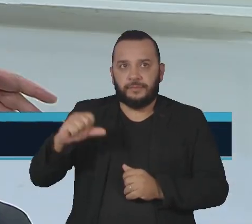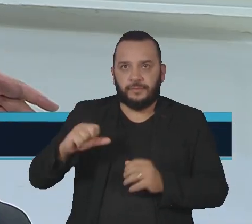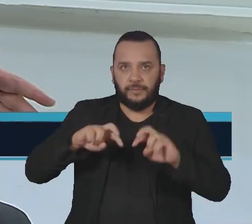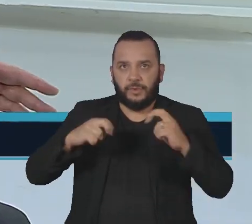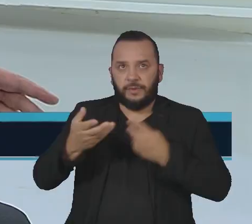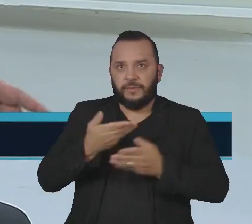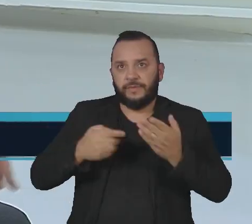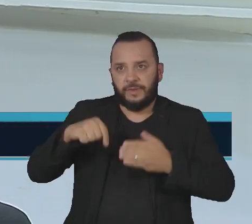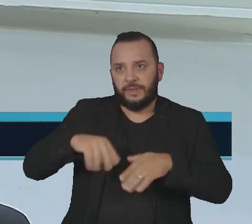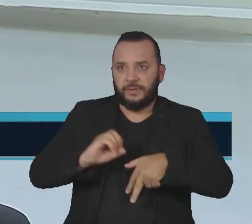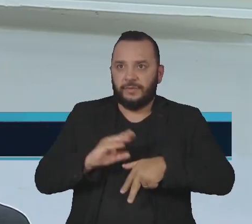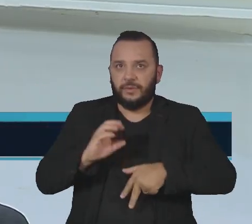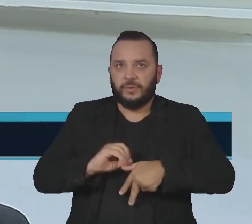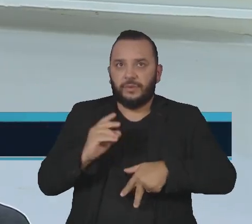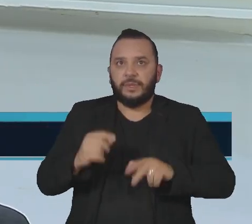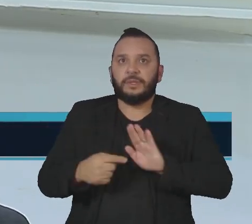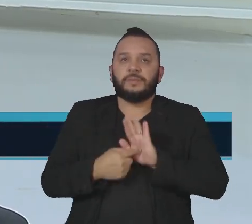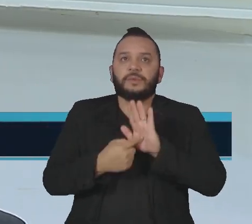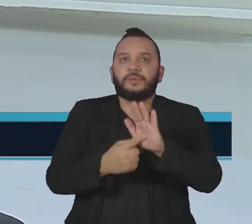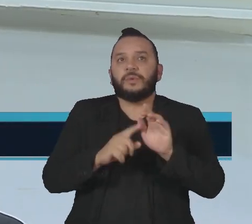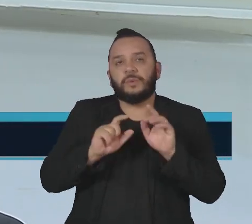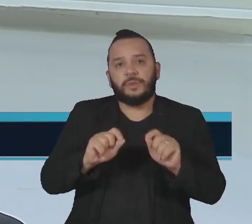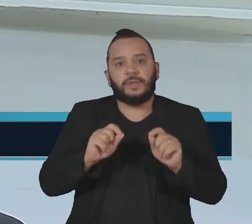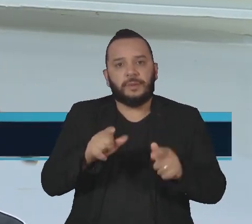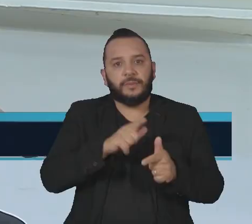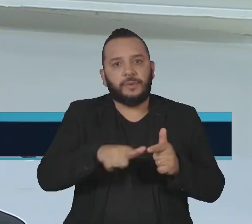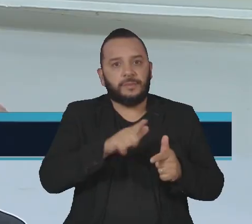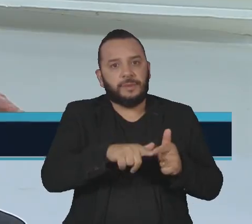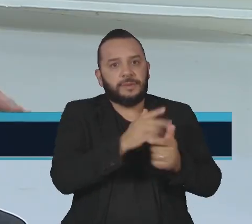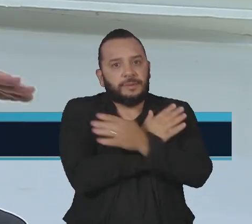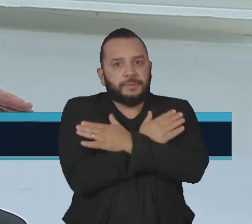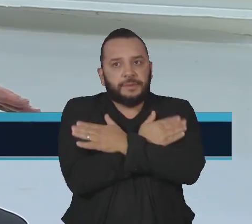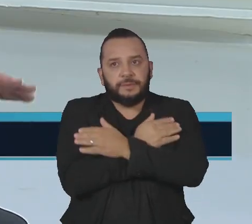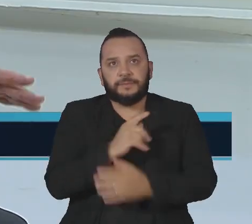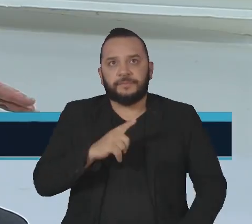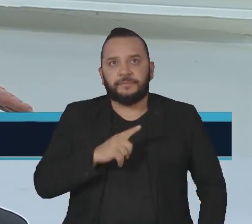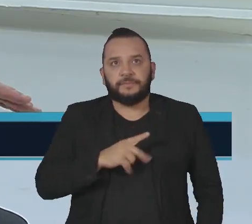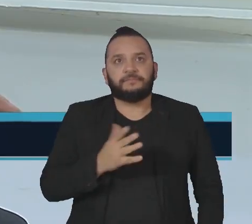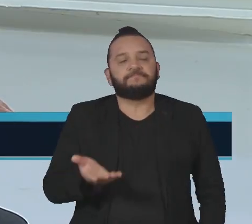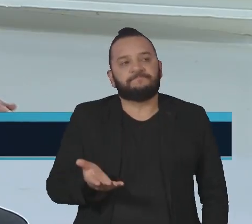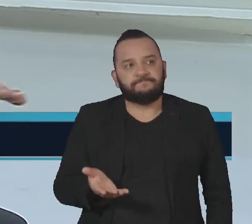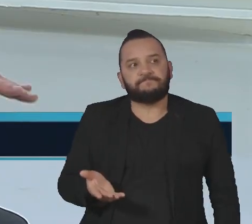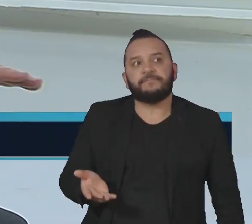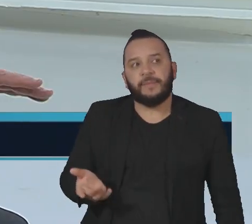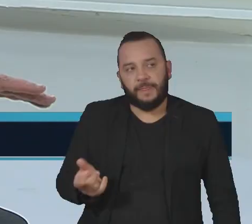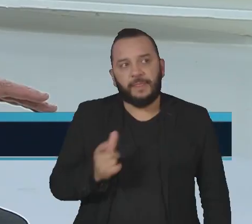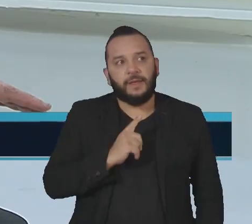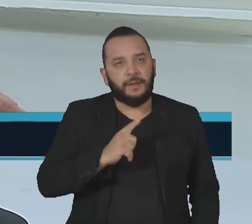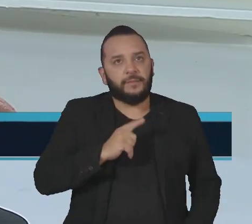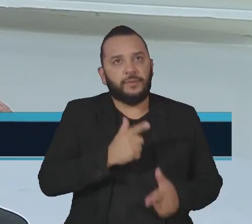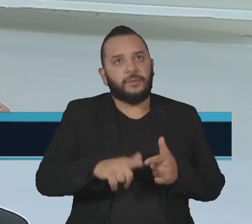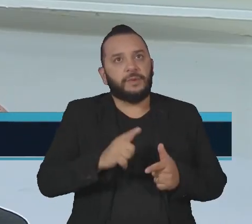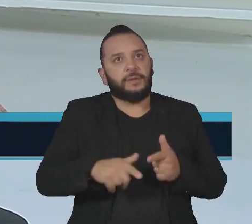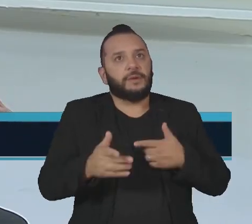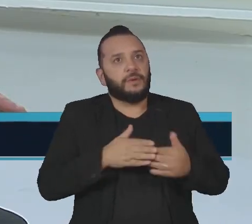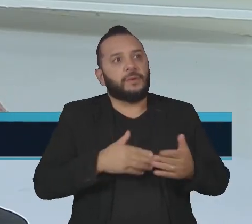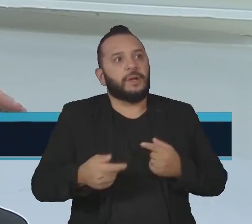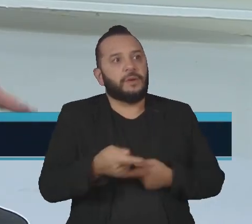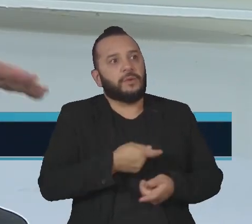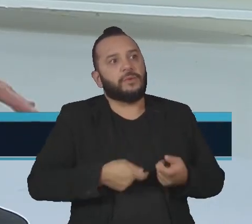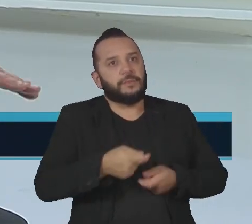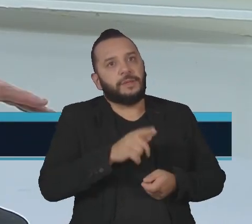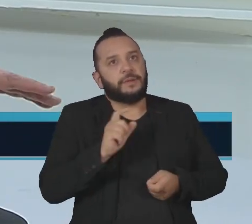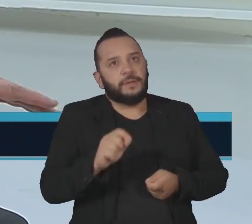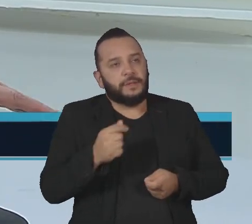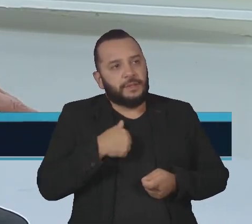TV Cultura, Delfim apontou o drama do desemprego. O mais dramático problema que existe em qualquer economia é não